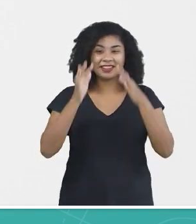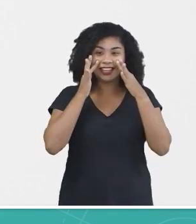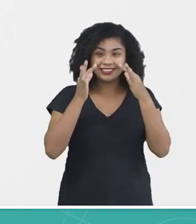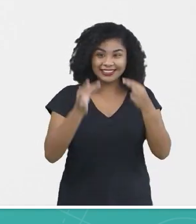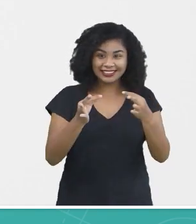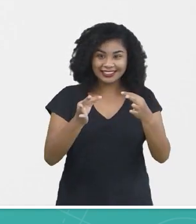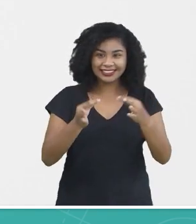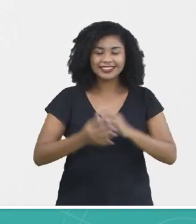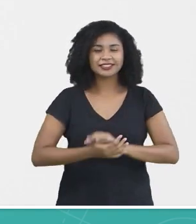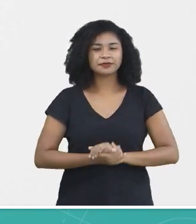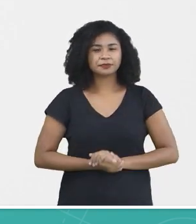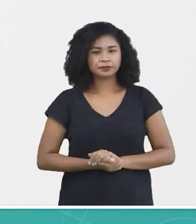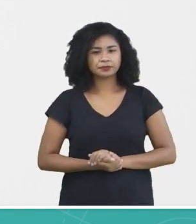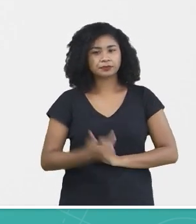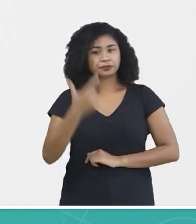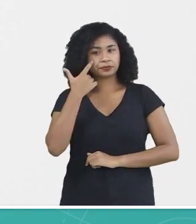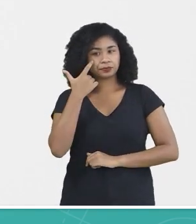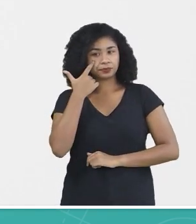ideia, o conceito,